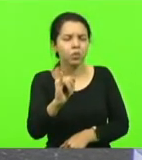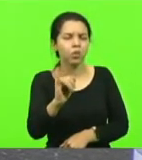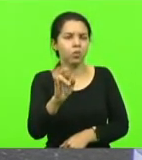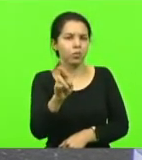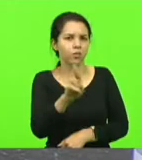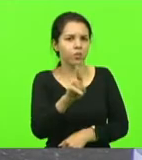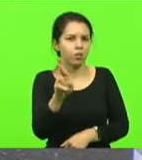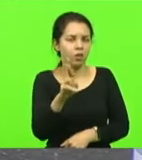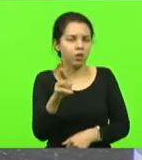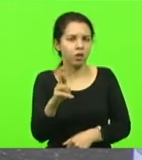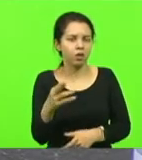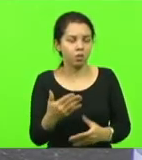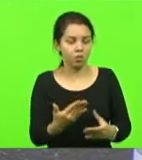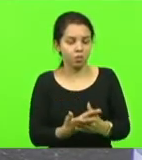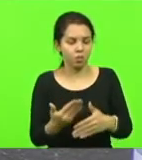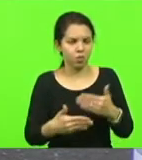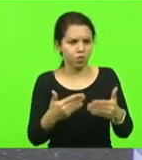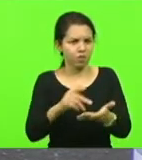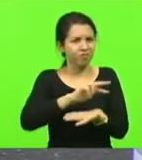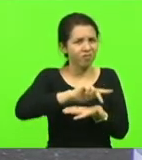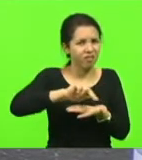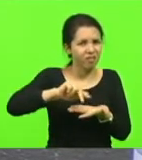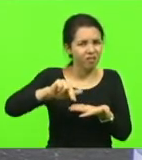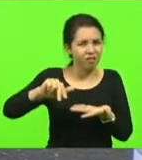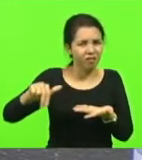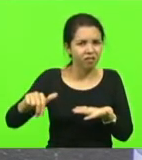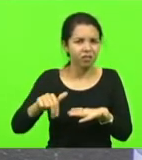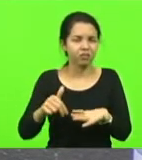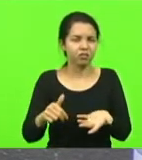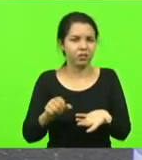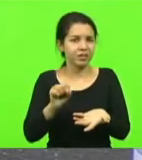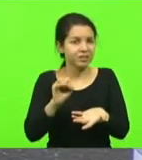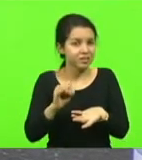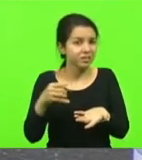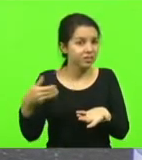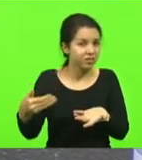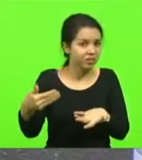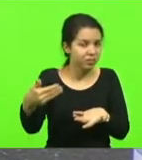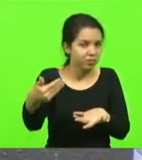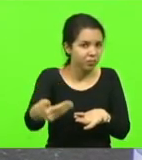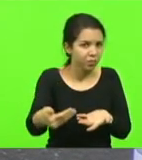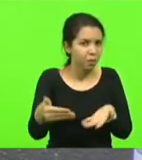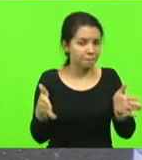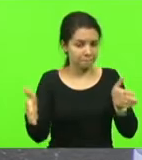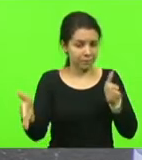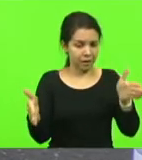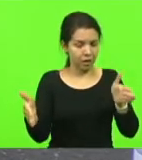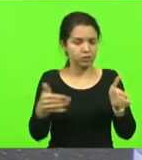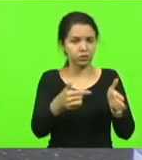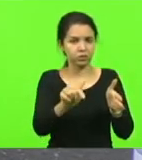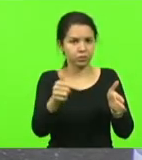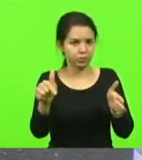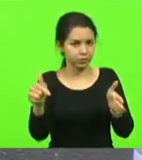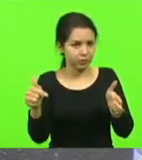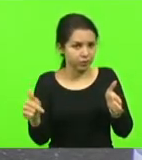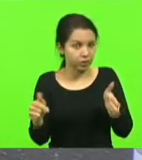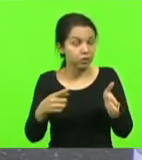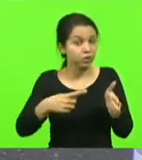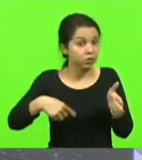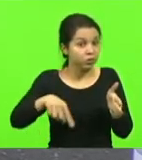processos dos mais diversos. Se daqui a um pouco não se tem prazos para isso, nós